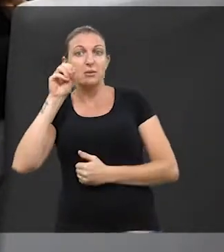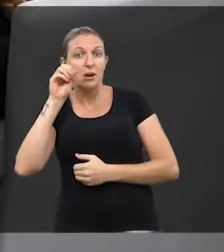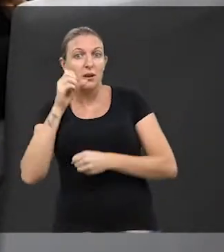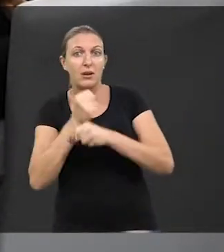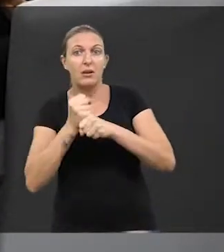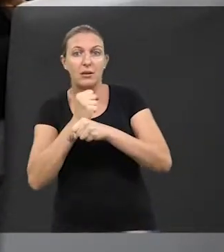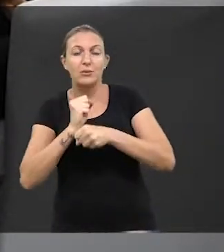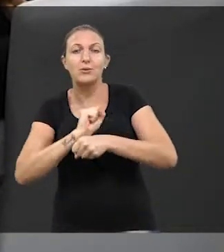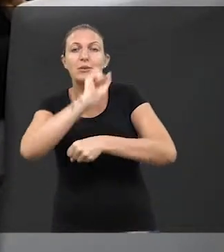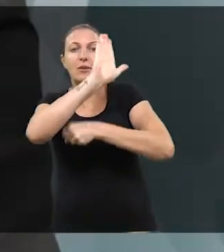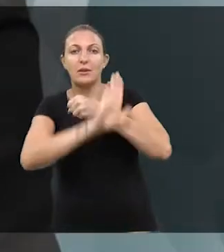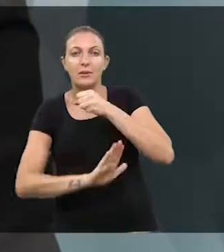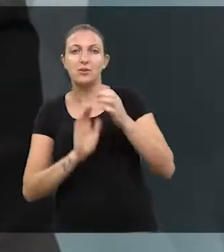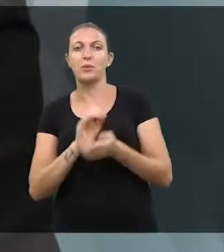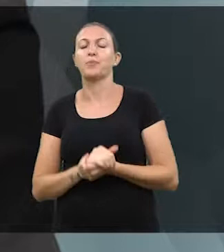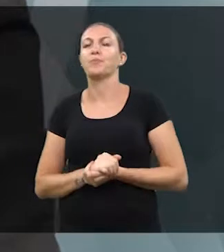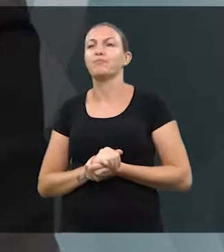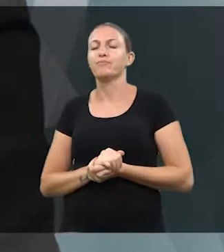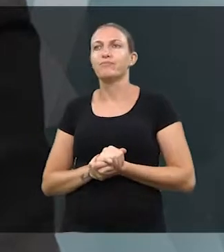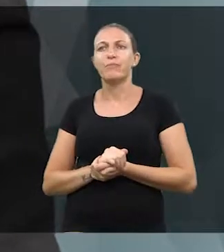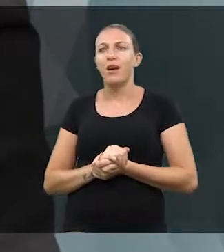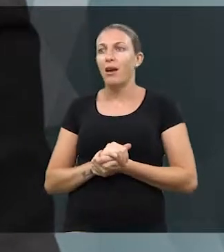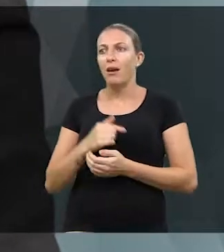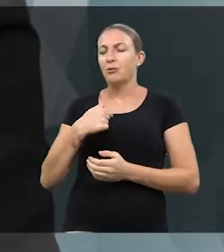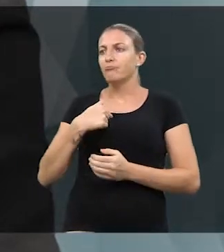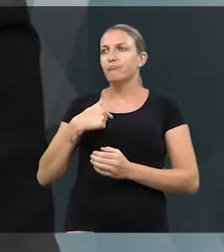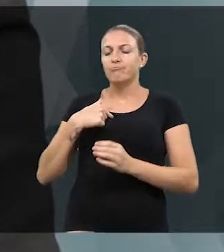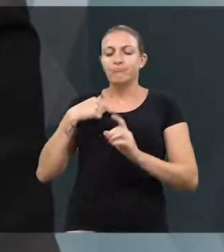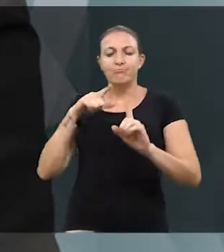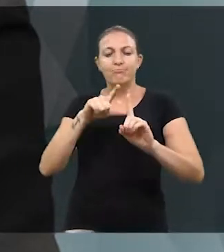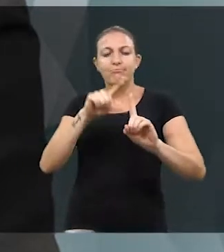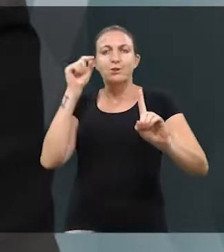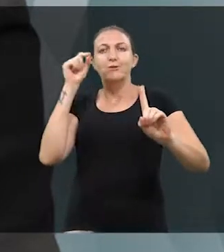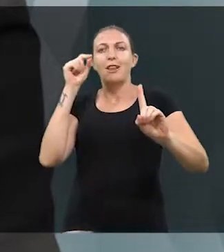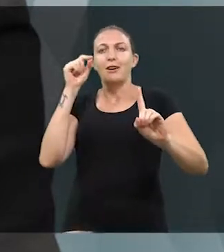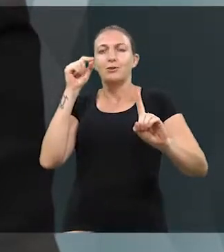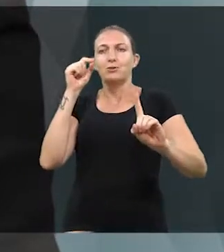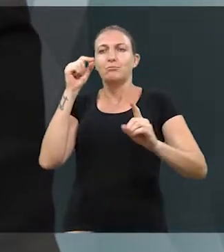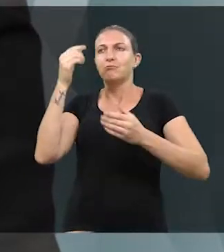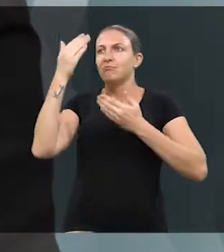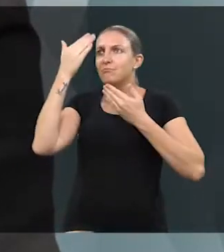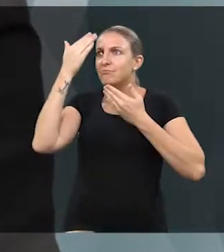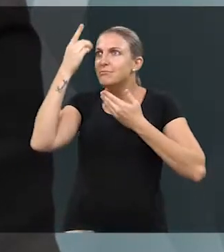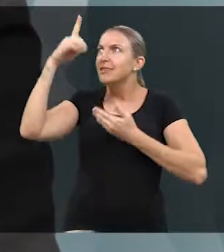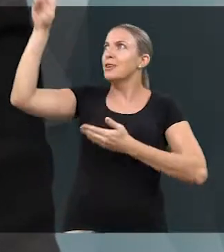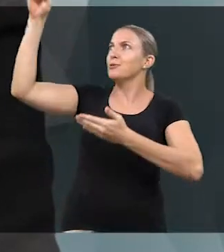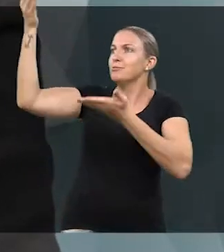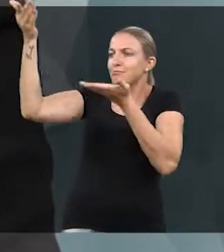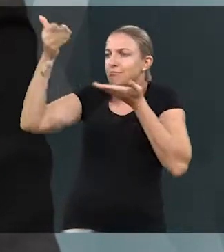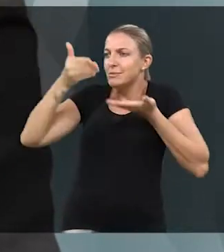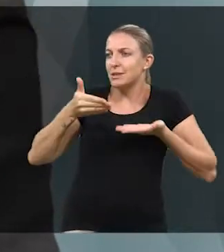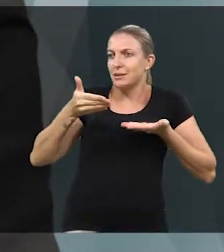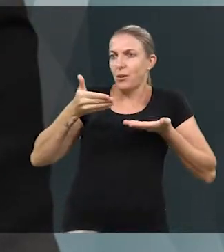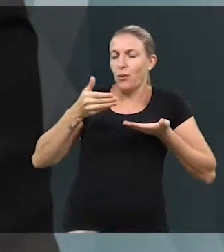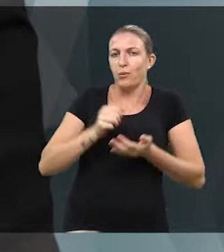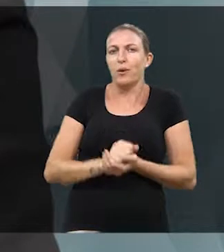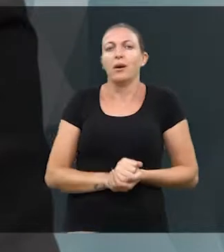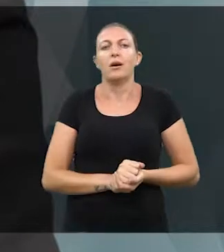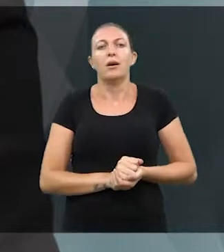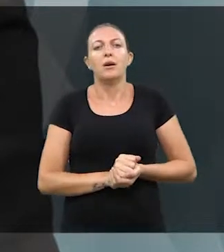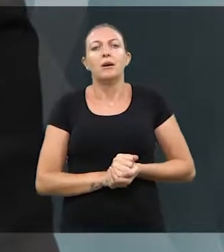amizade esse é um privilégio né que graças a deus deus me deu de estar aqui e